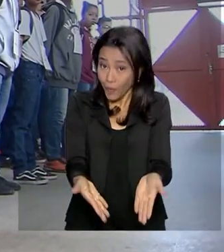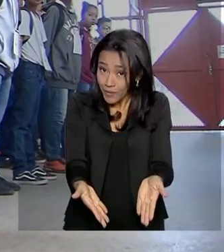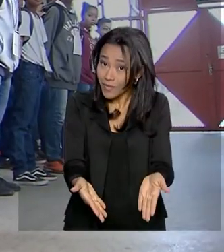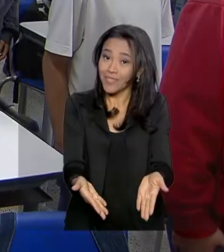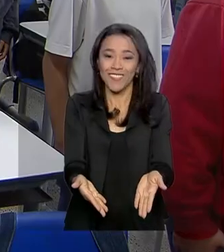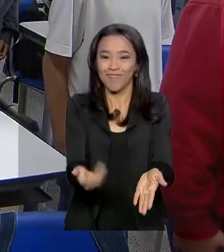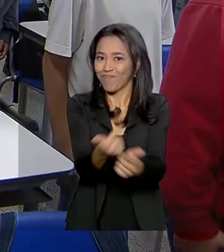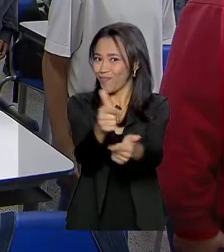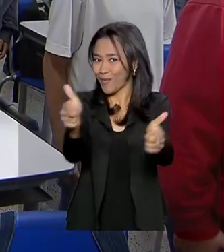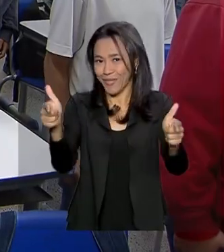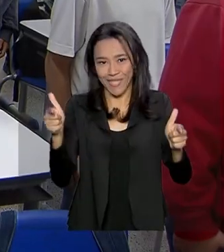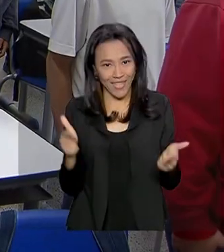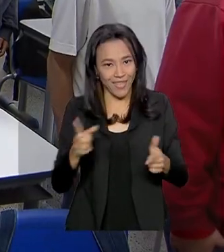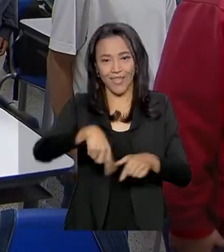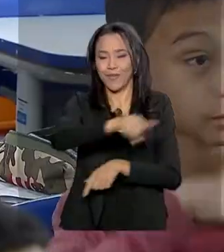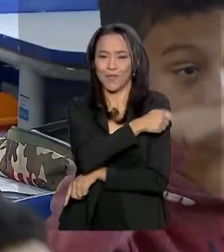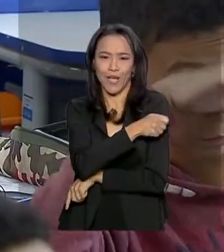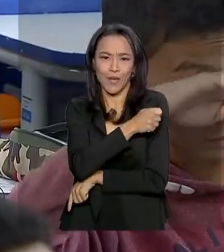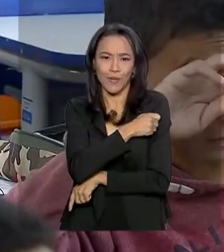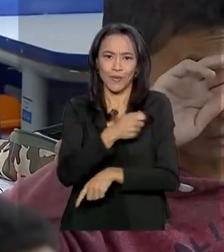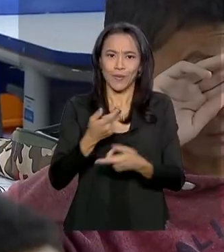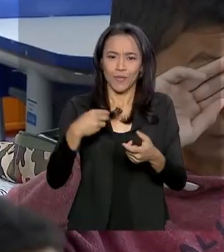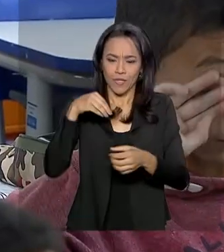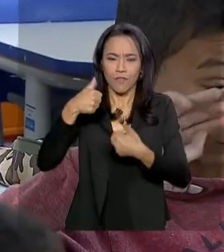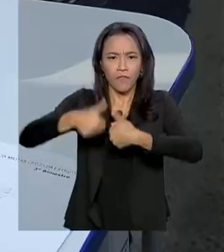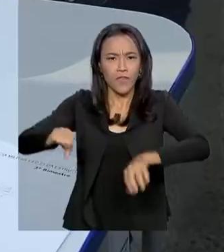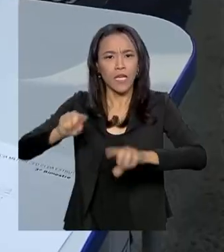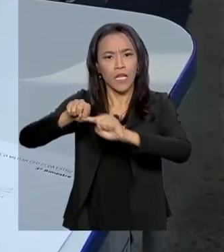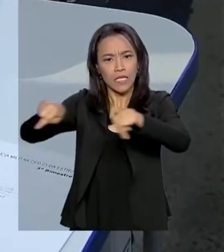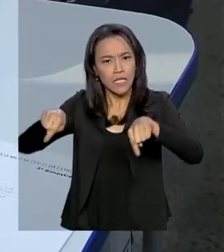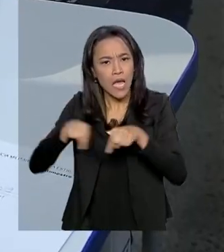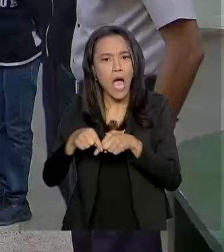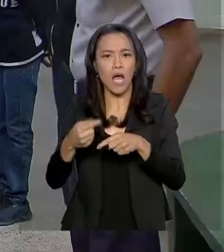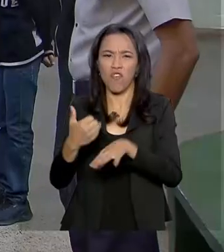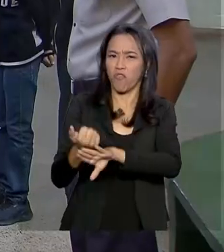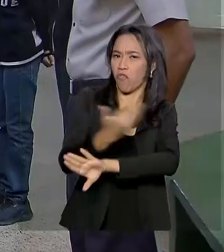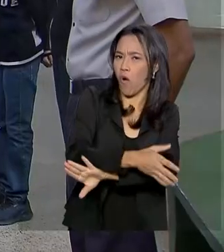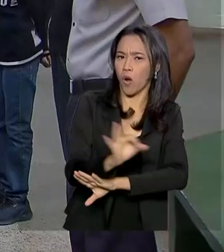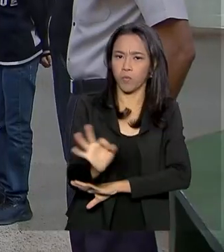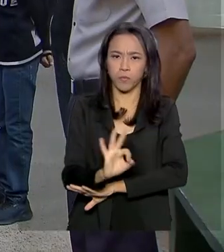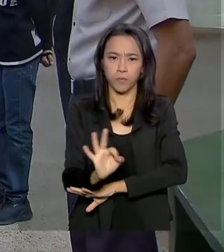agora não tem briga, os alunos ficam mais dentro de sala de aula, não fica mais fora.